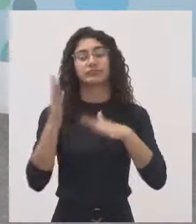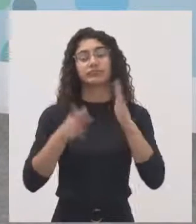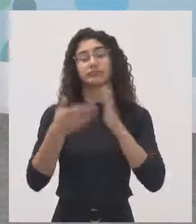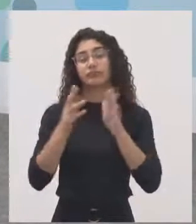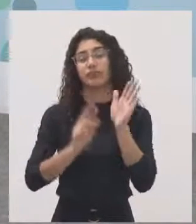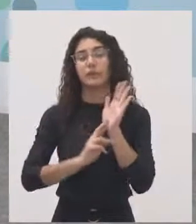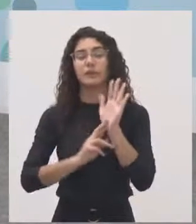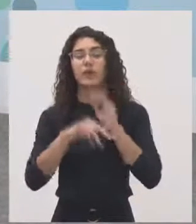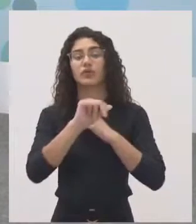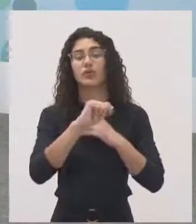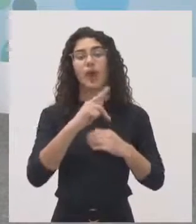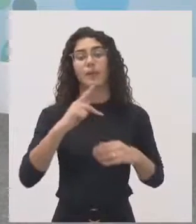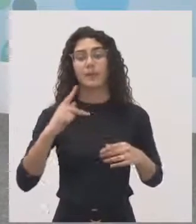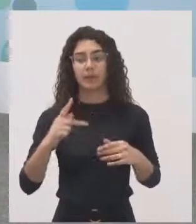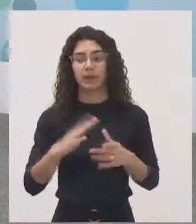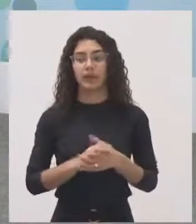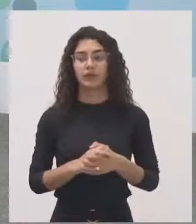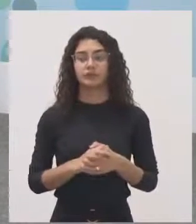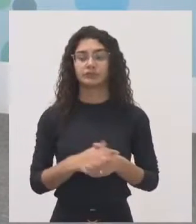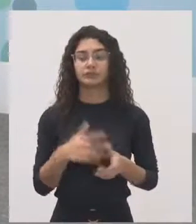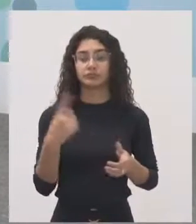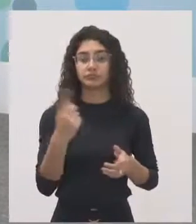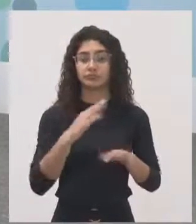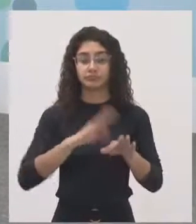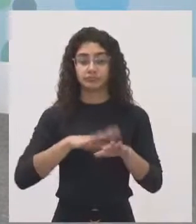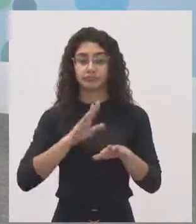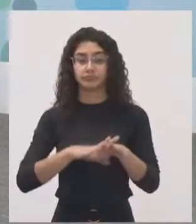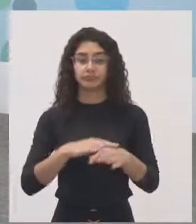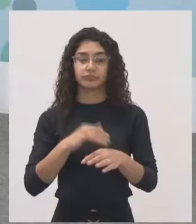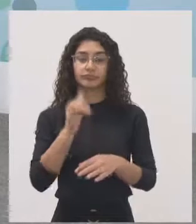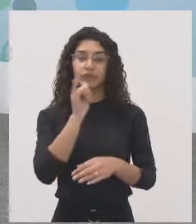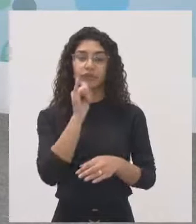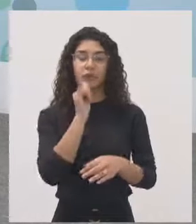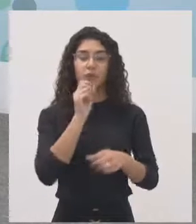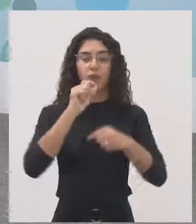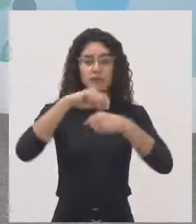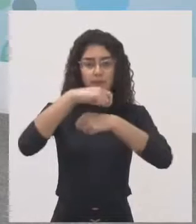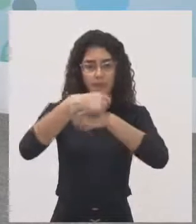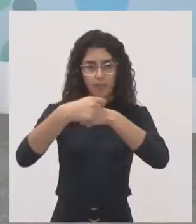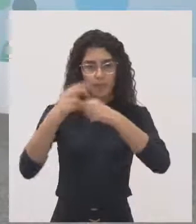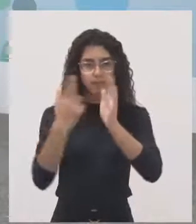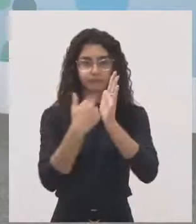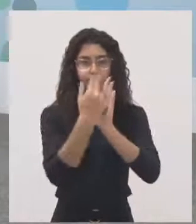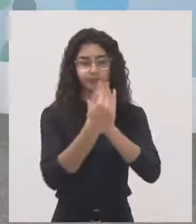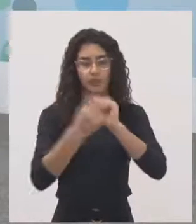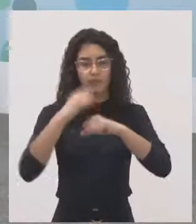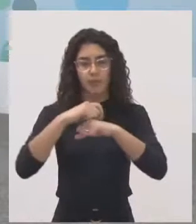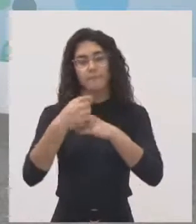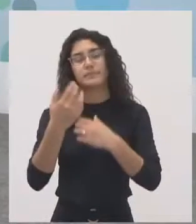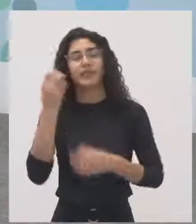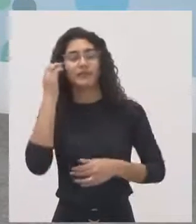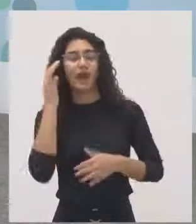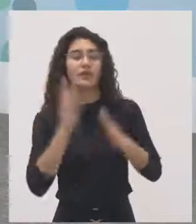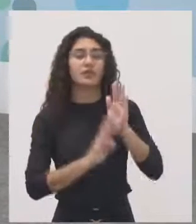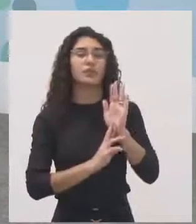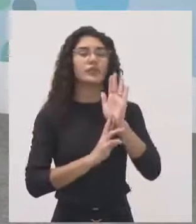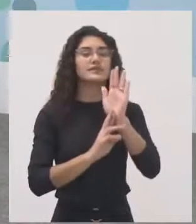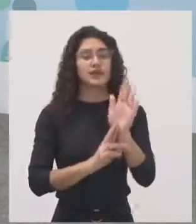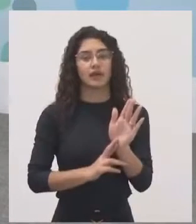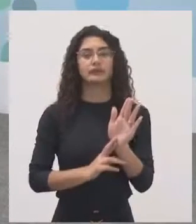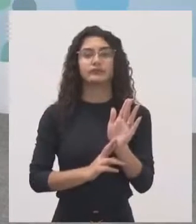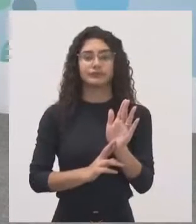mostra algum aplicativo, né? Que a gente vai fazer, assim, por exemplo, desenhar molécula. É muito mais fácil a gente mostrar ali